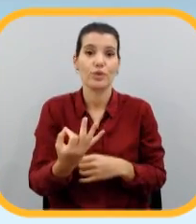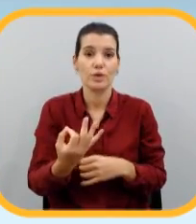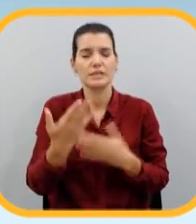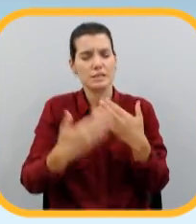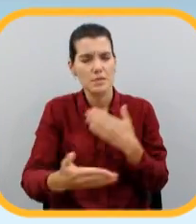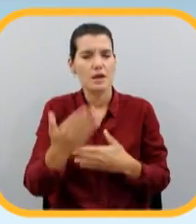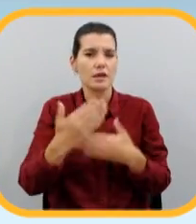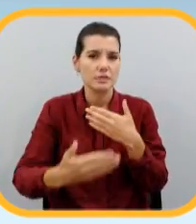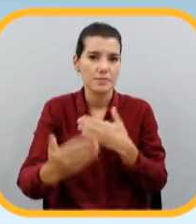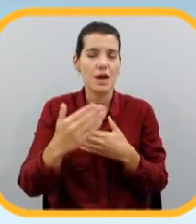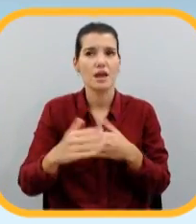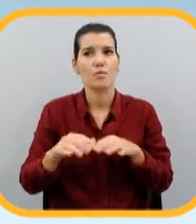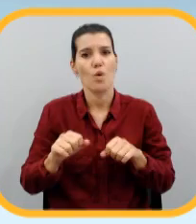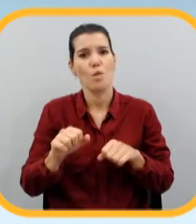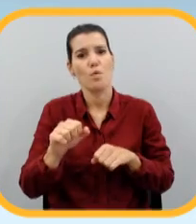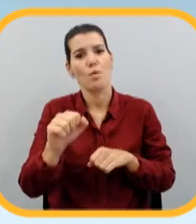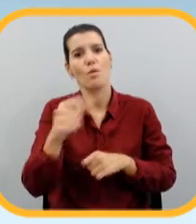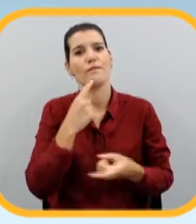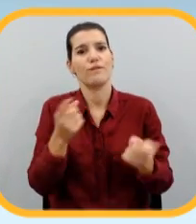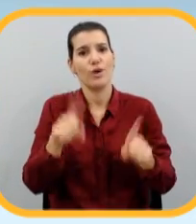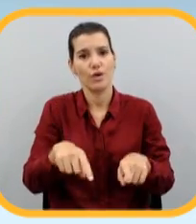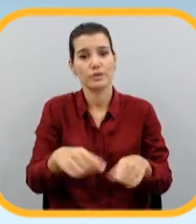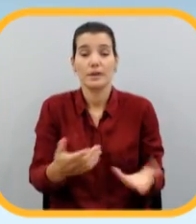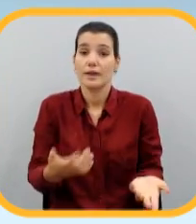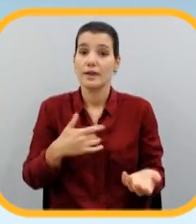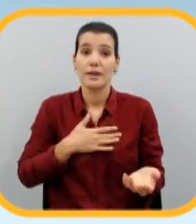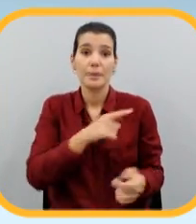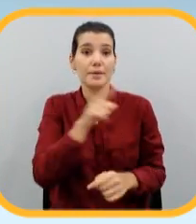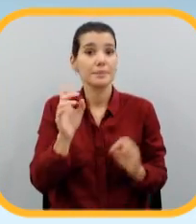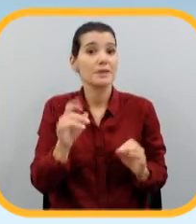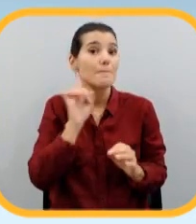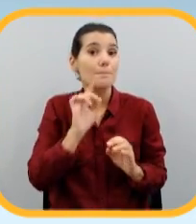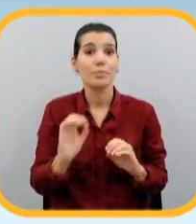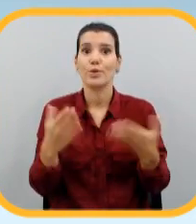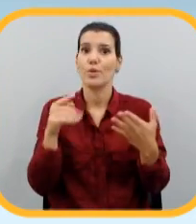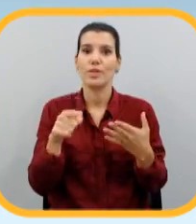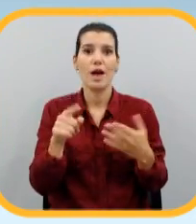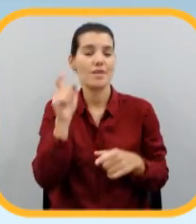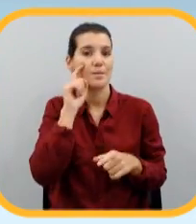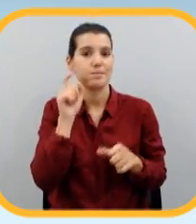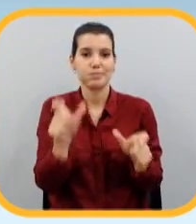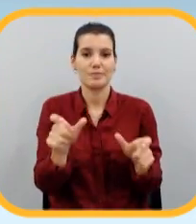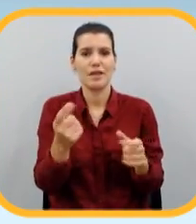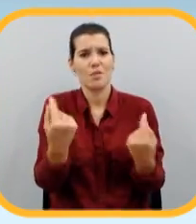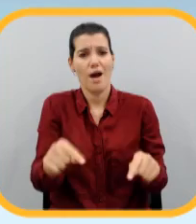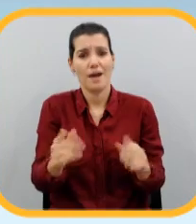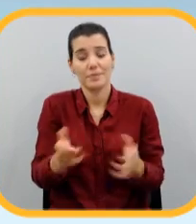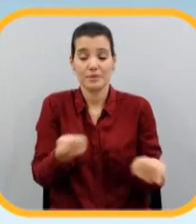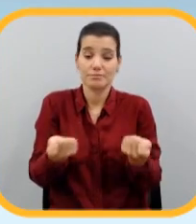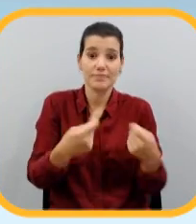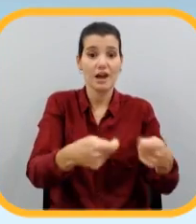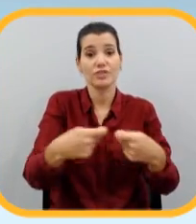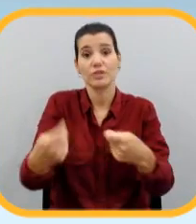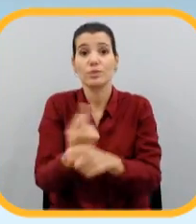depois tiveram, durante muitas semanas, para recuperar. De facto, as empresas têm que dar prioridade a esse tema e não provavelmente o dinheiro